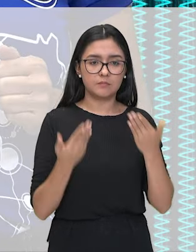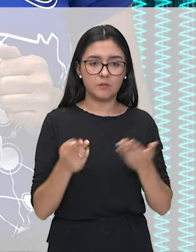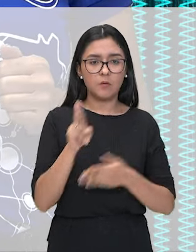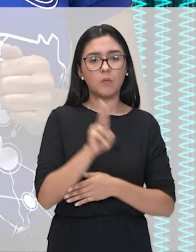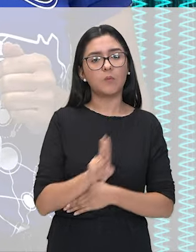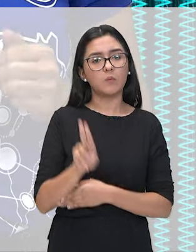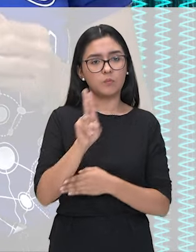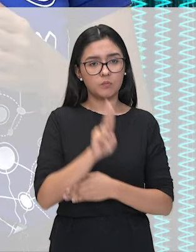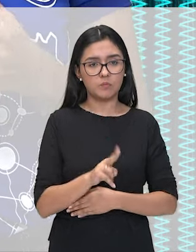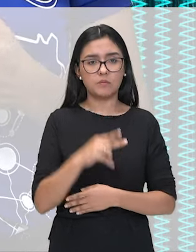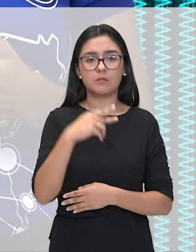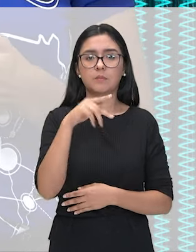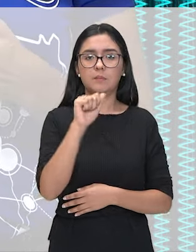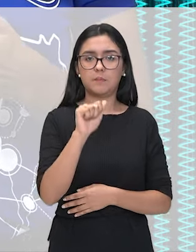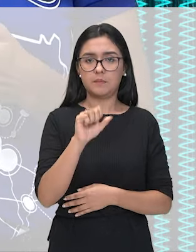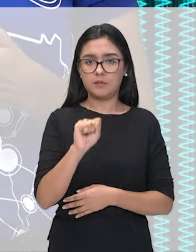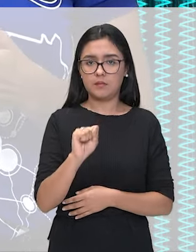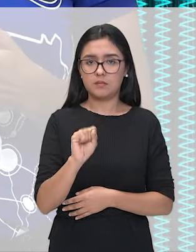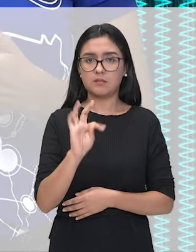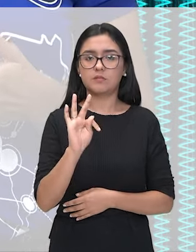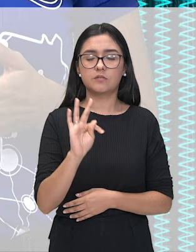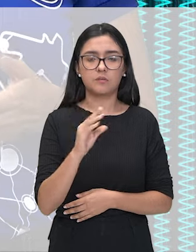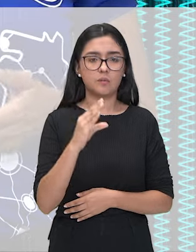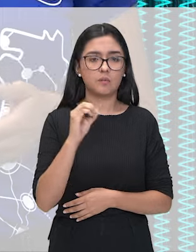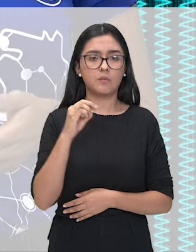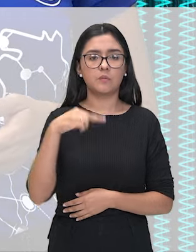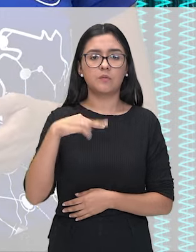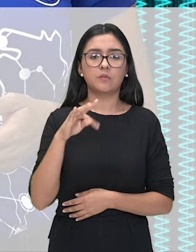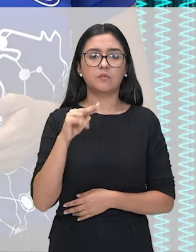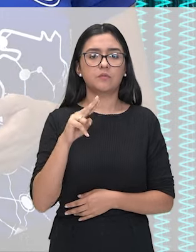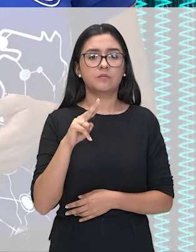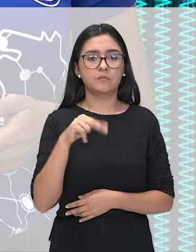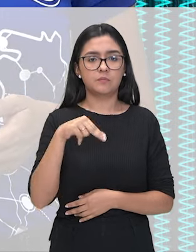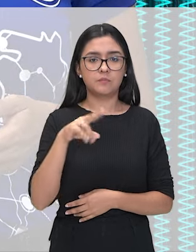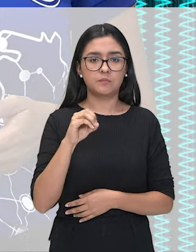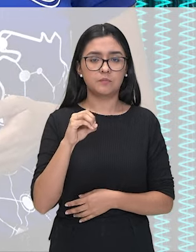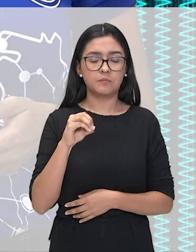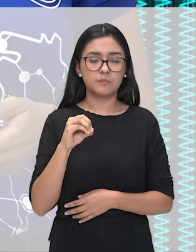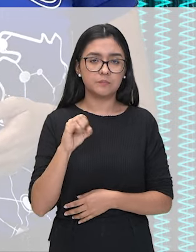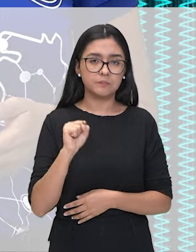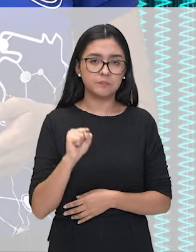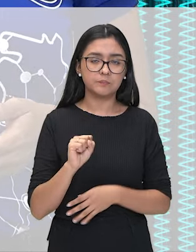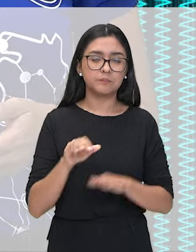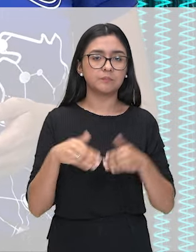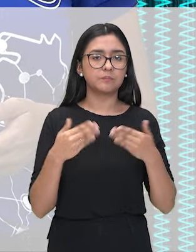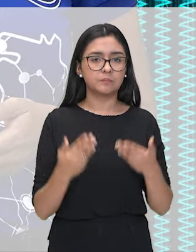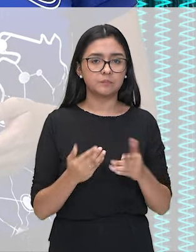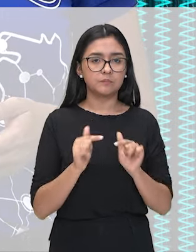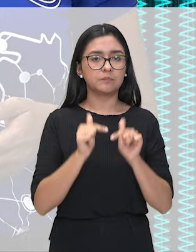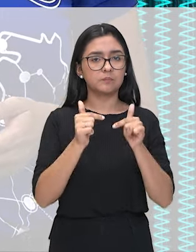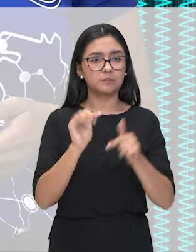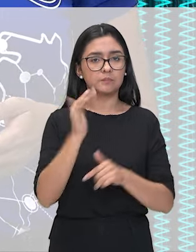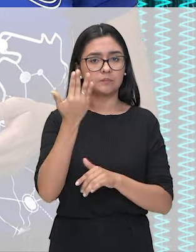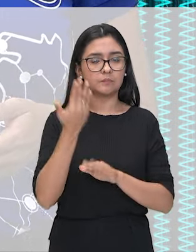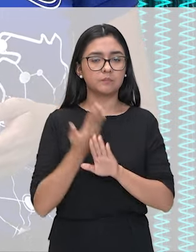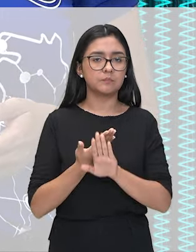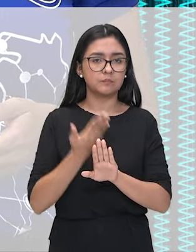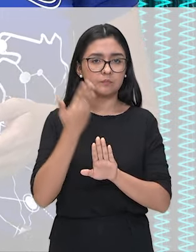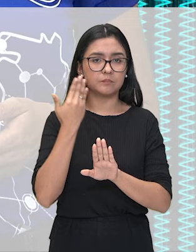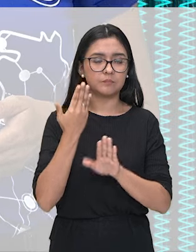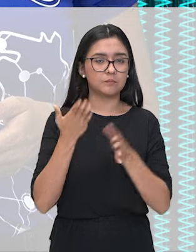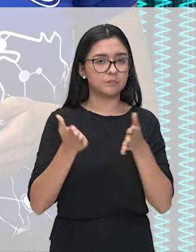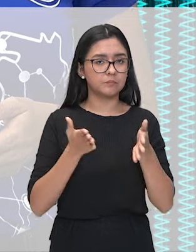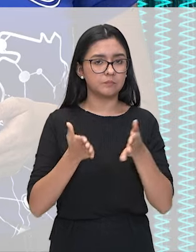gente utiliza do past continuous para descrever uma ação que estava acontecendo em determinado